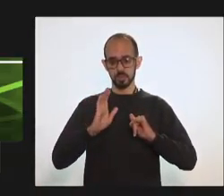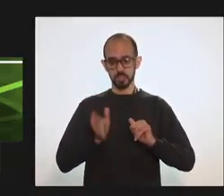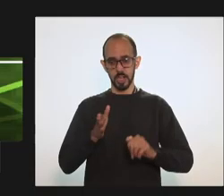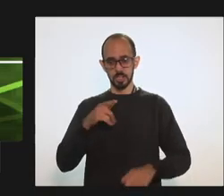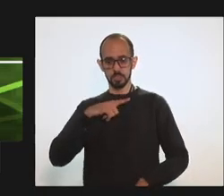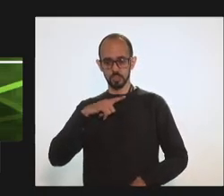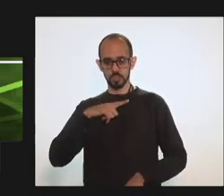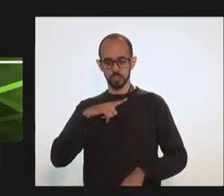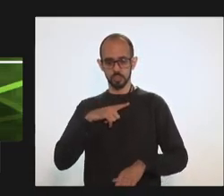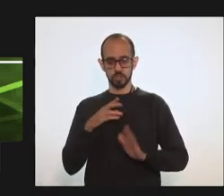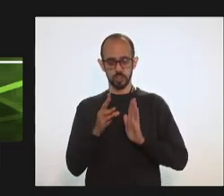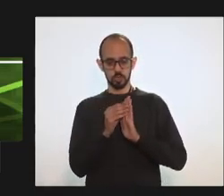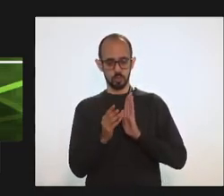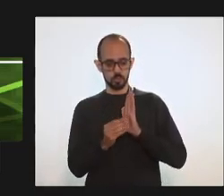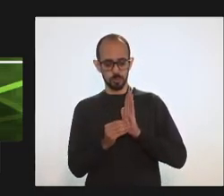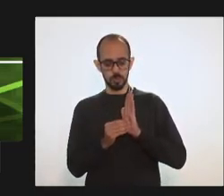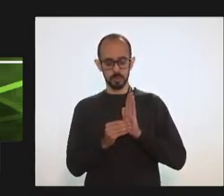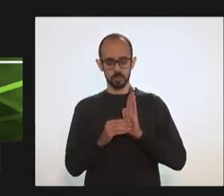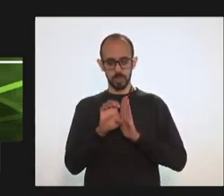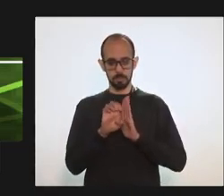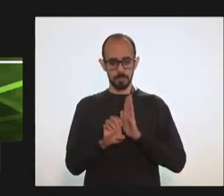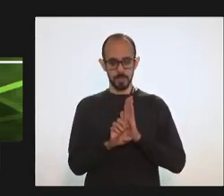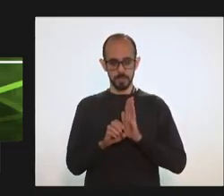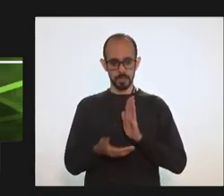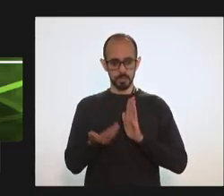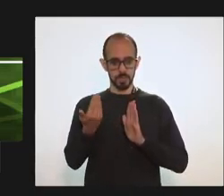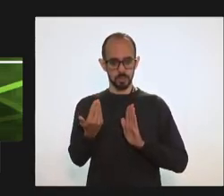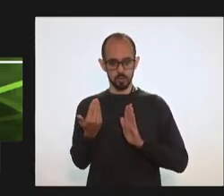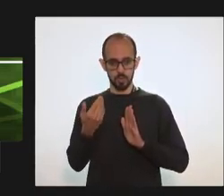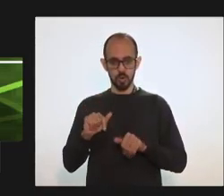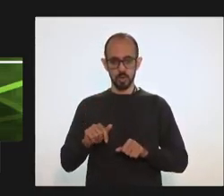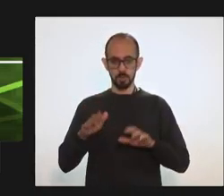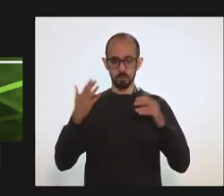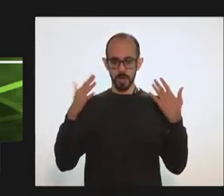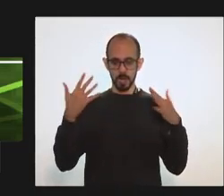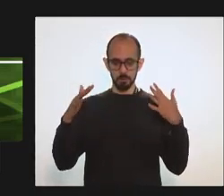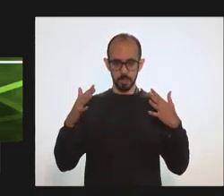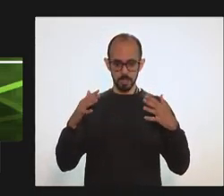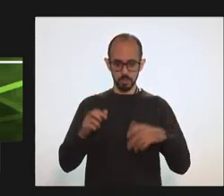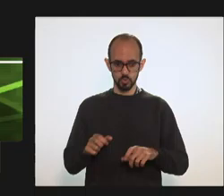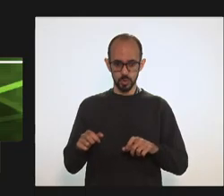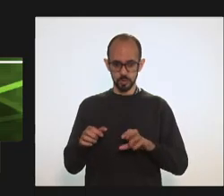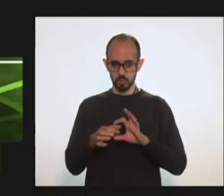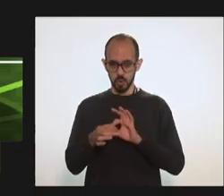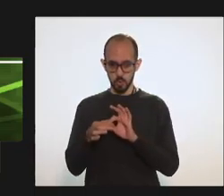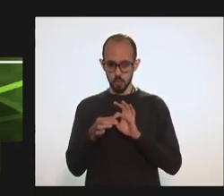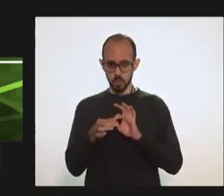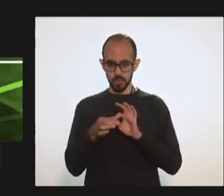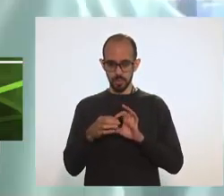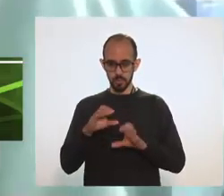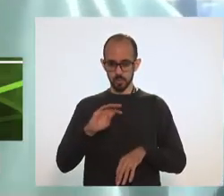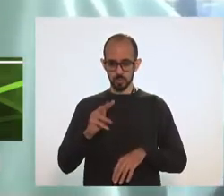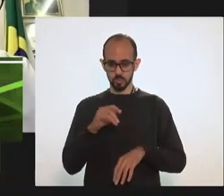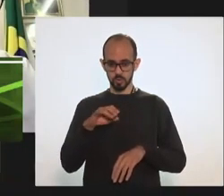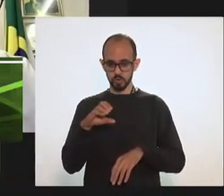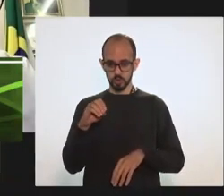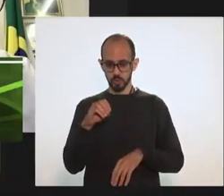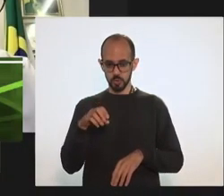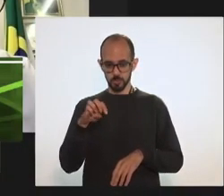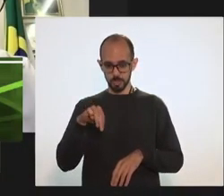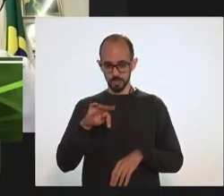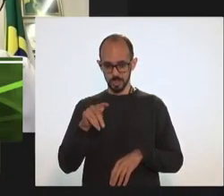nossos conhecimentos estar participando da CCJ. Senhor presidente, acompanho com Vossa Excelência para a publicação, para